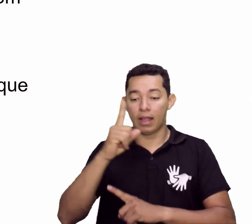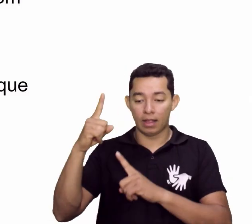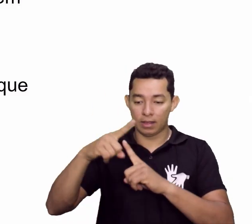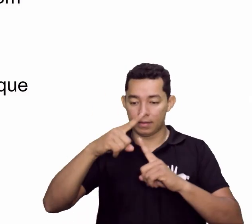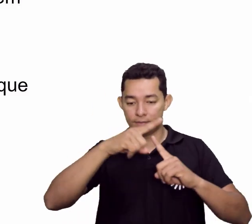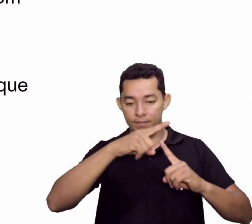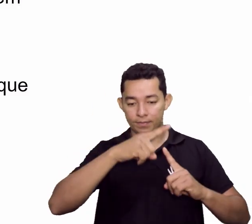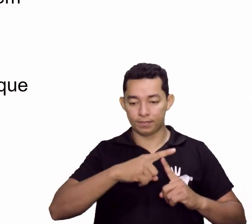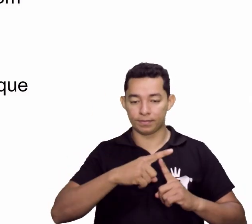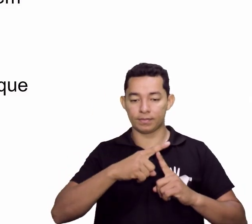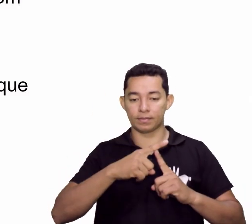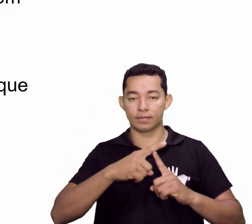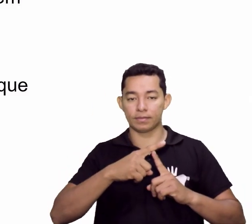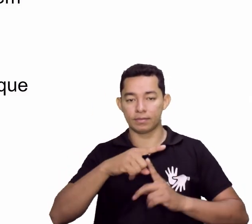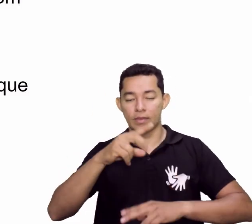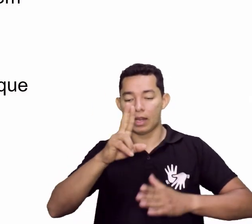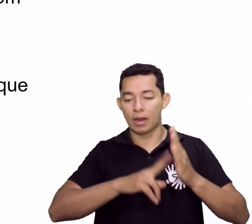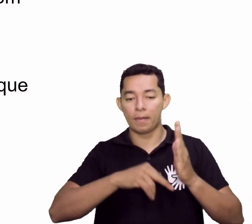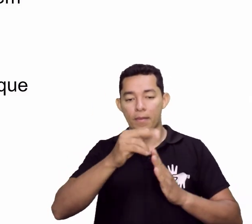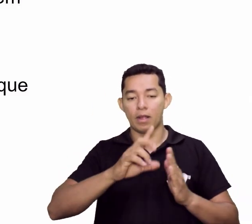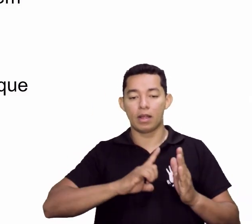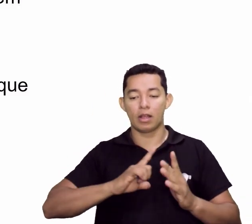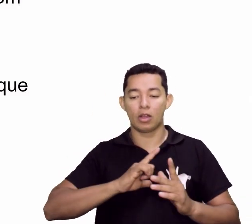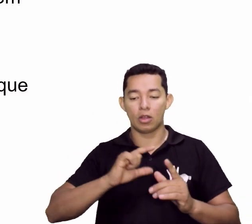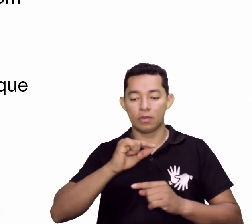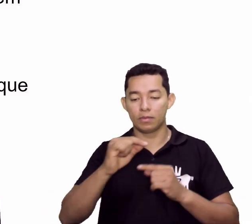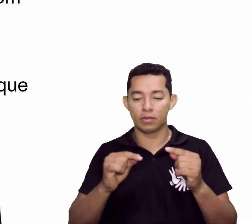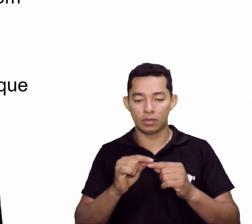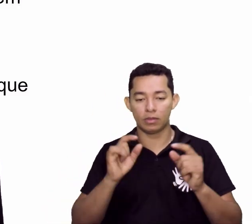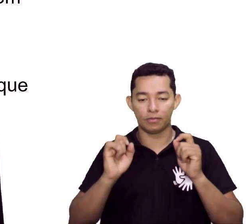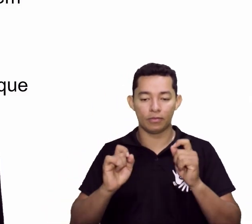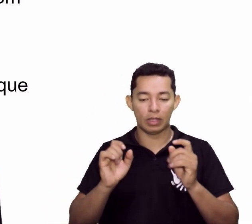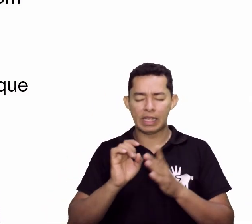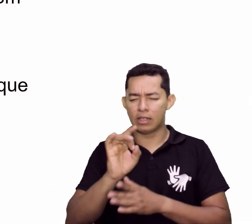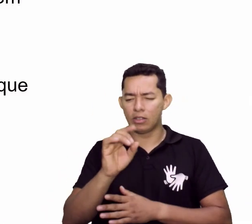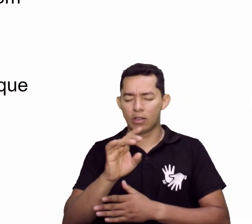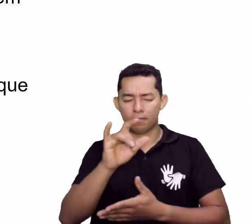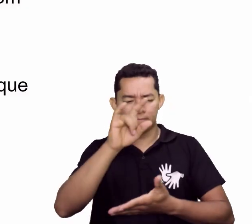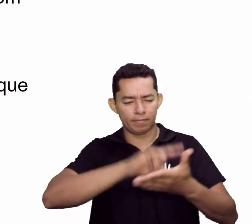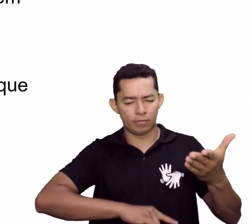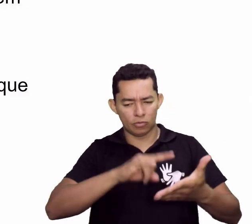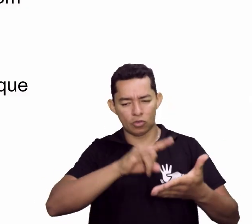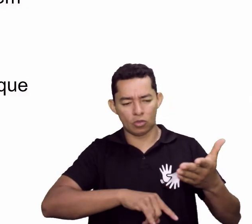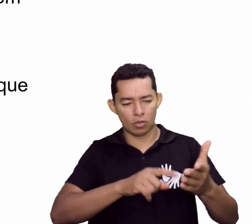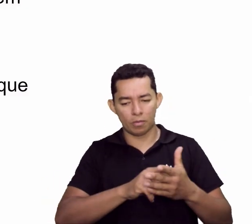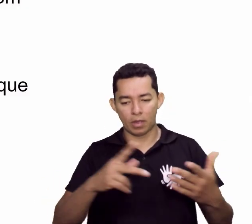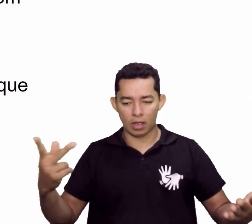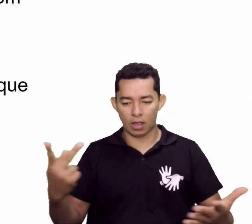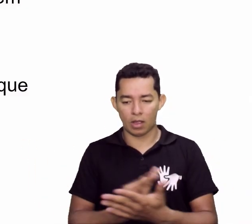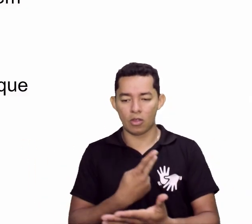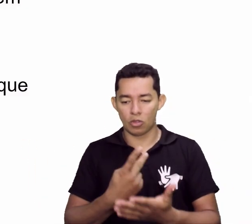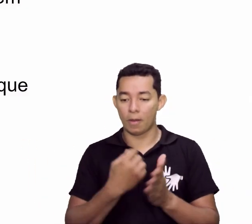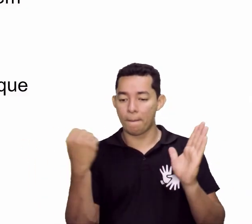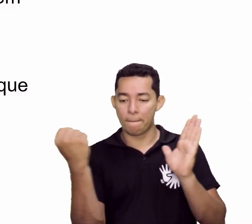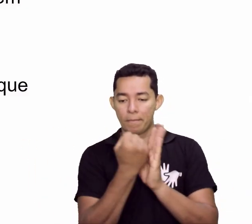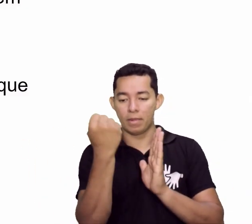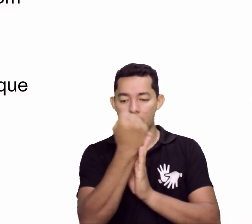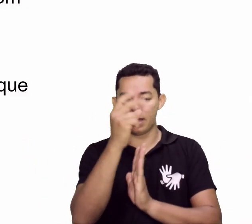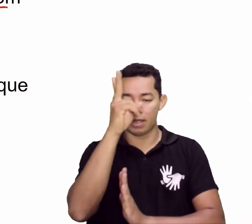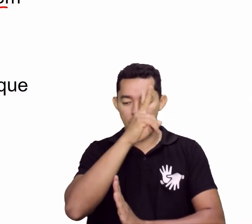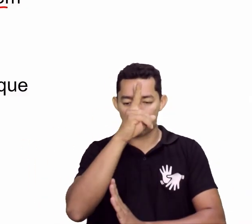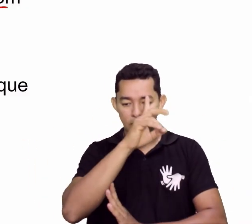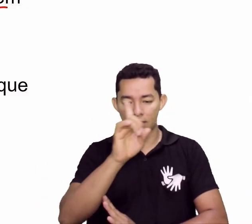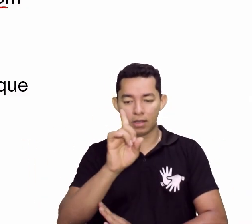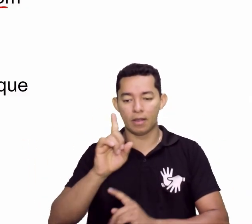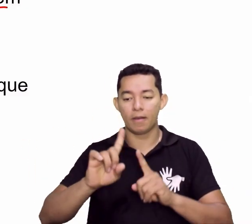pintura tem como objetivo não apenas documentar acontecimentos marcantes,